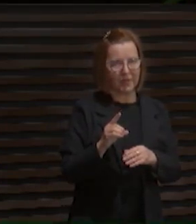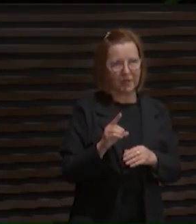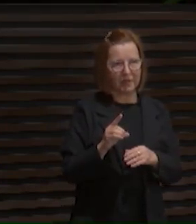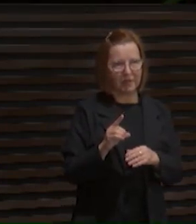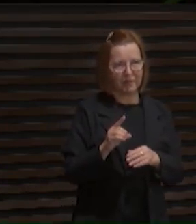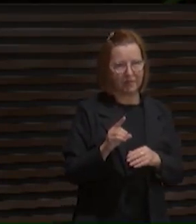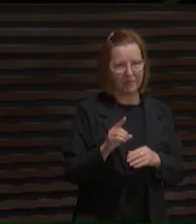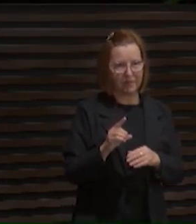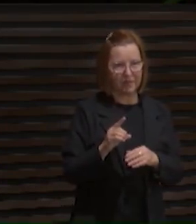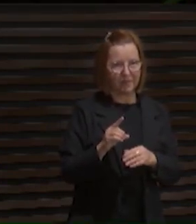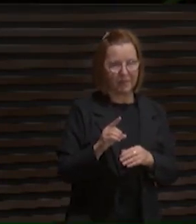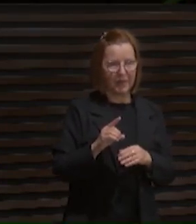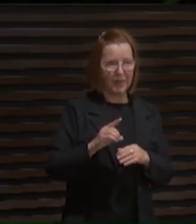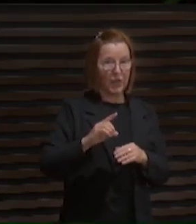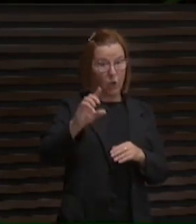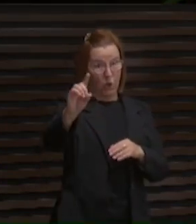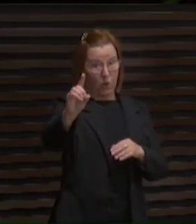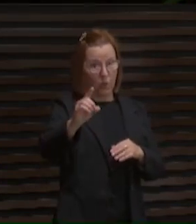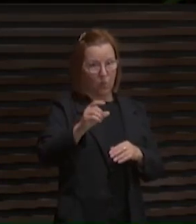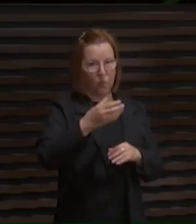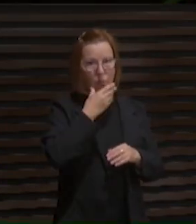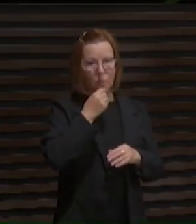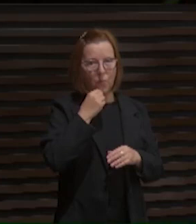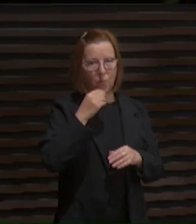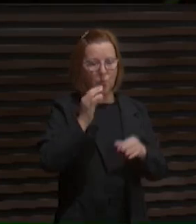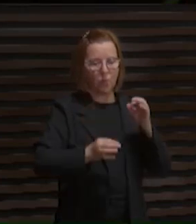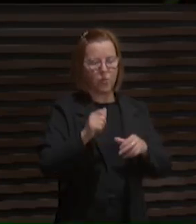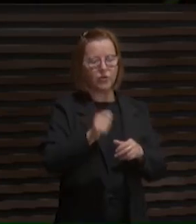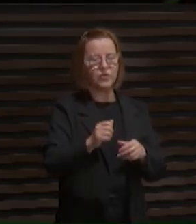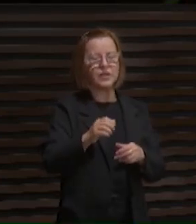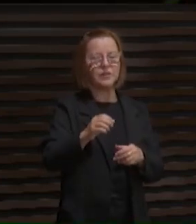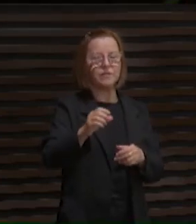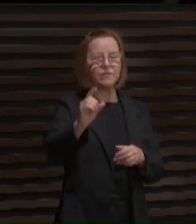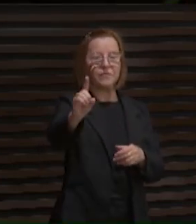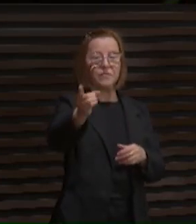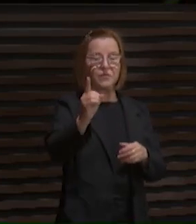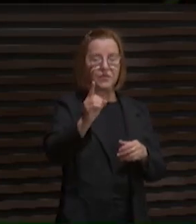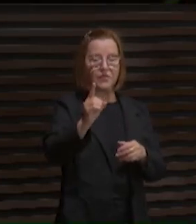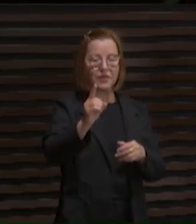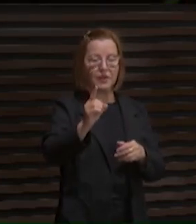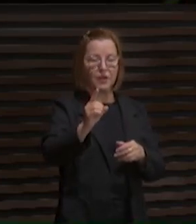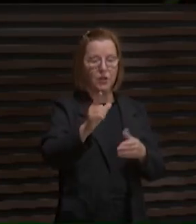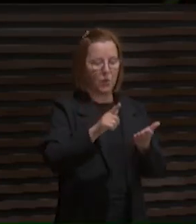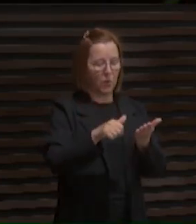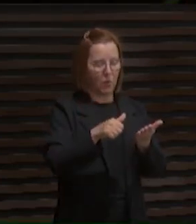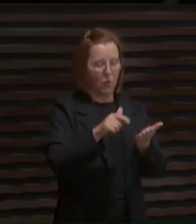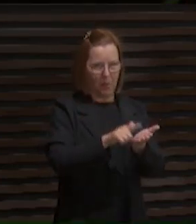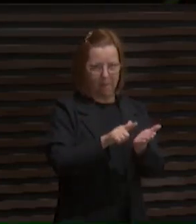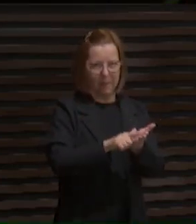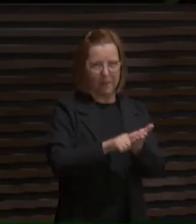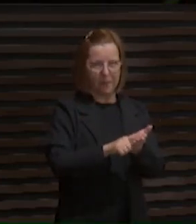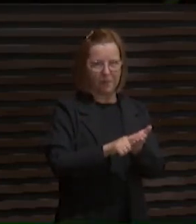comprovação da sua inocência. O juiz chega para o carcereiro, entrega esse documento na mão dele. O